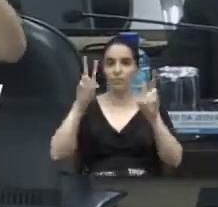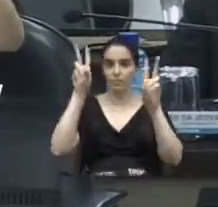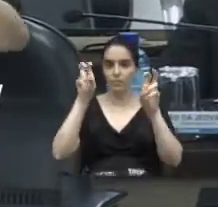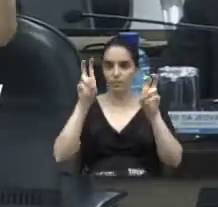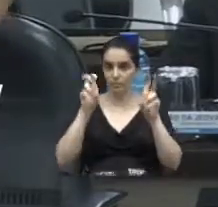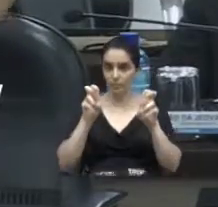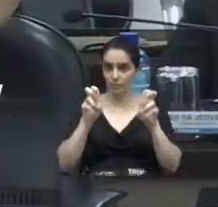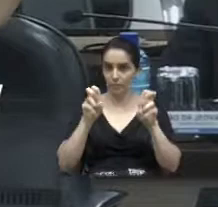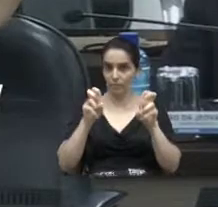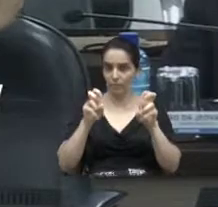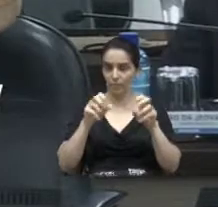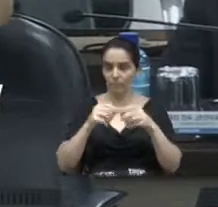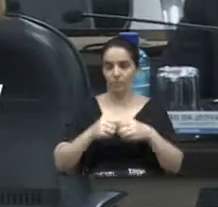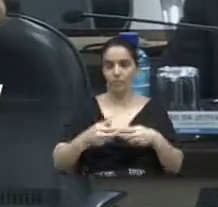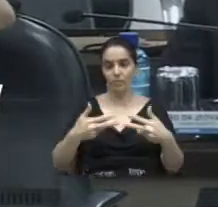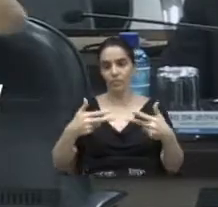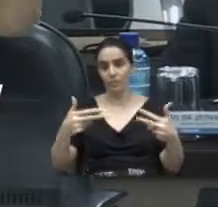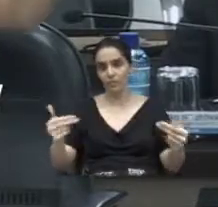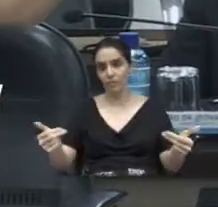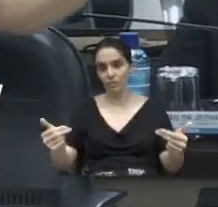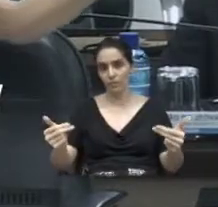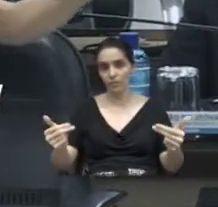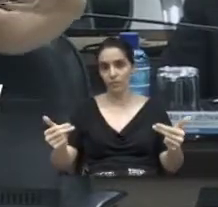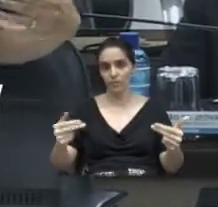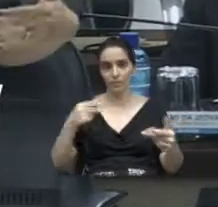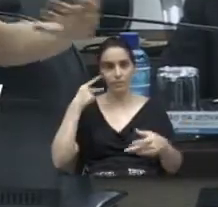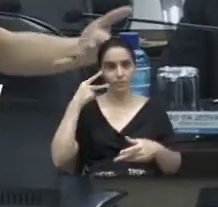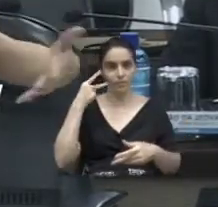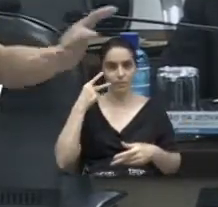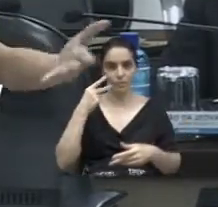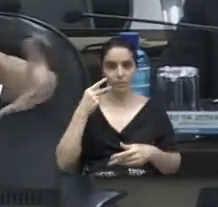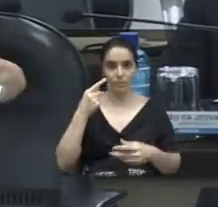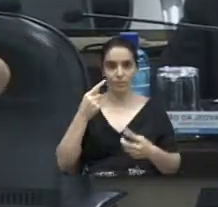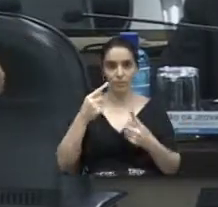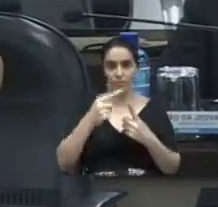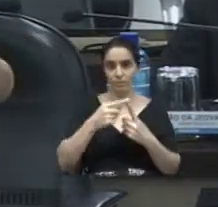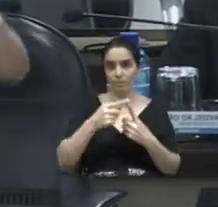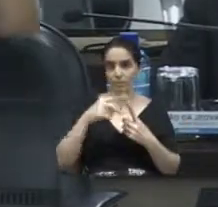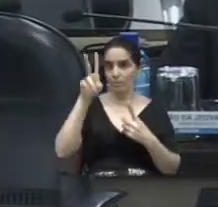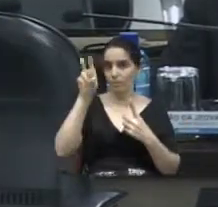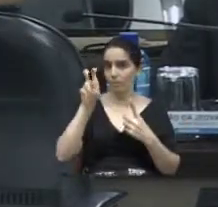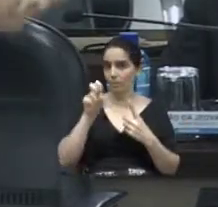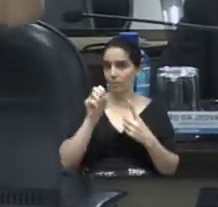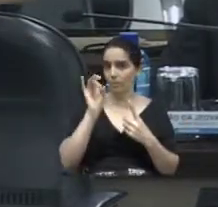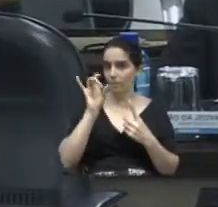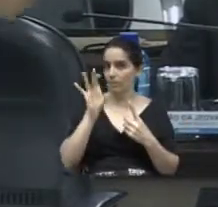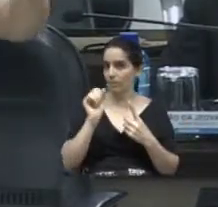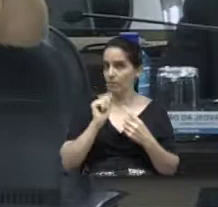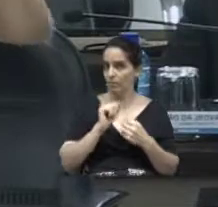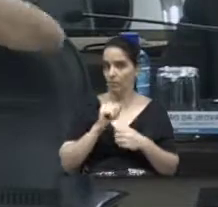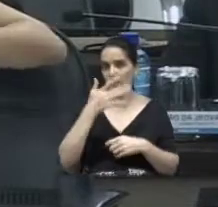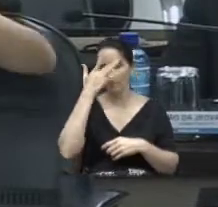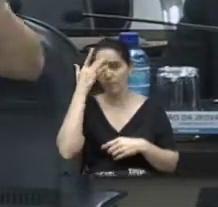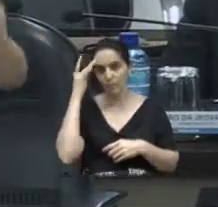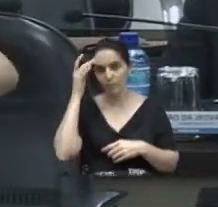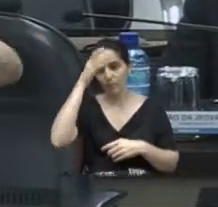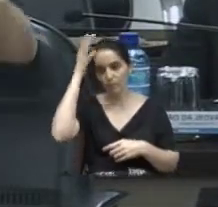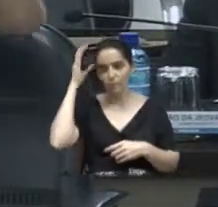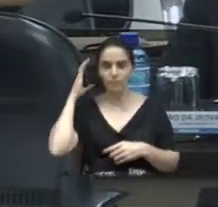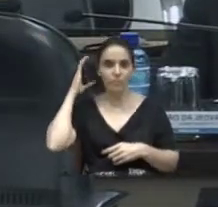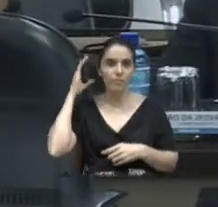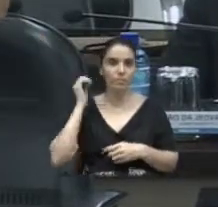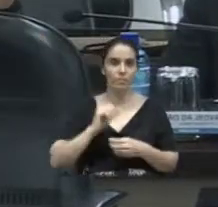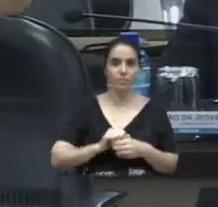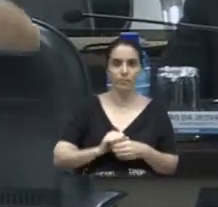por diversas frentes por vários parlamentares. Não parece que é a implicância da Carol em cima do ecoponto,